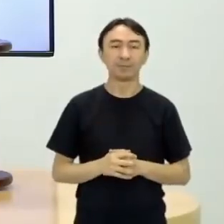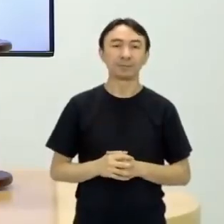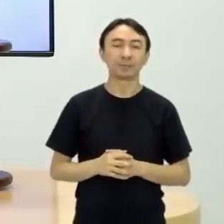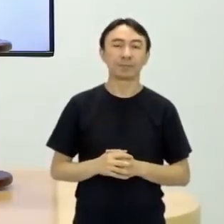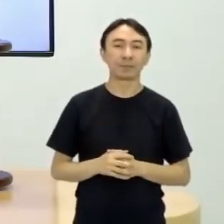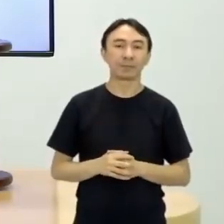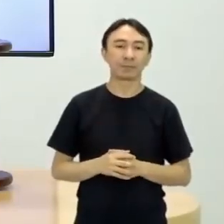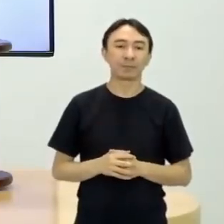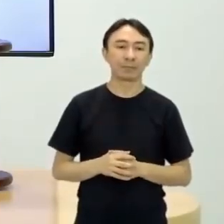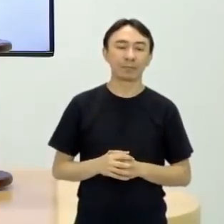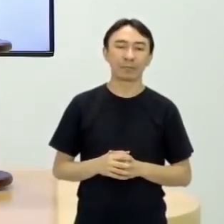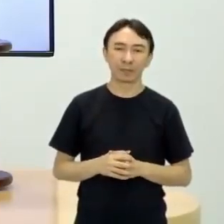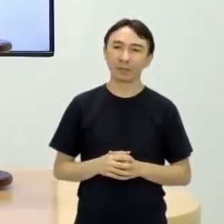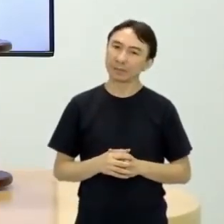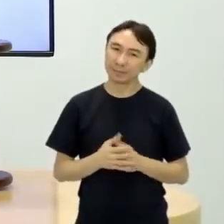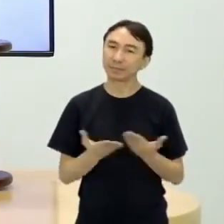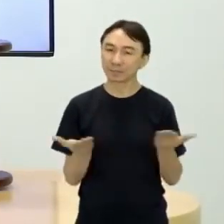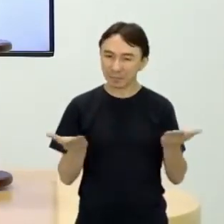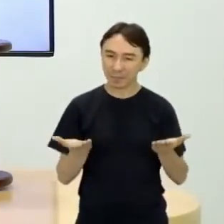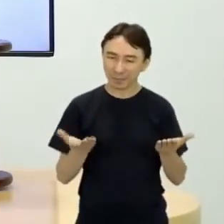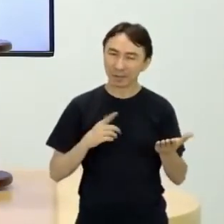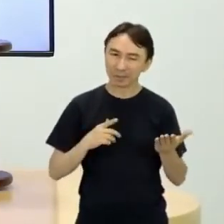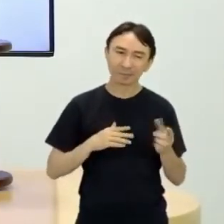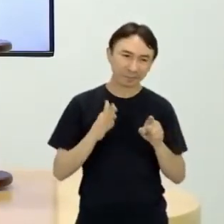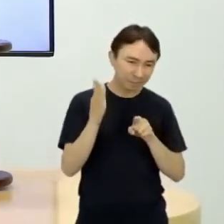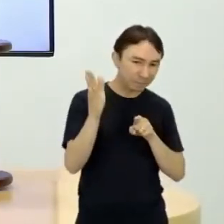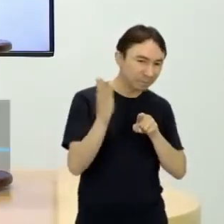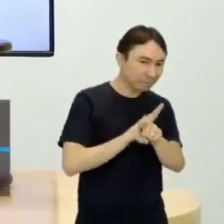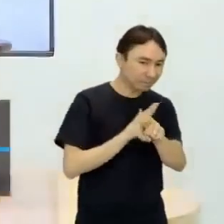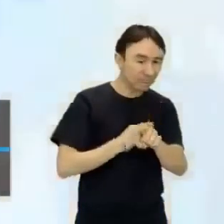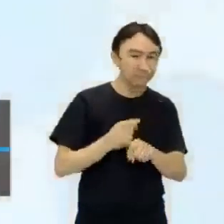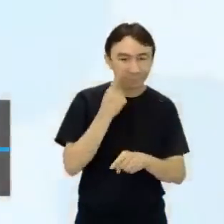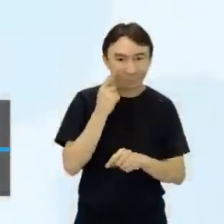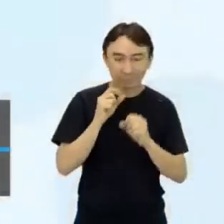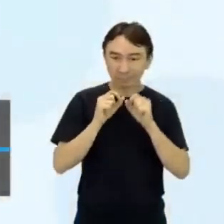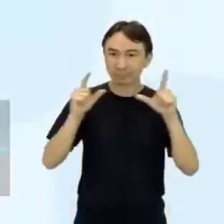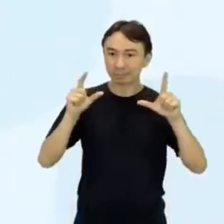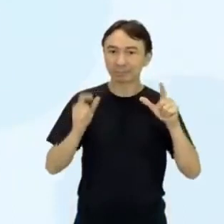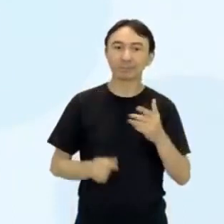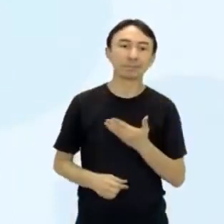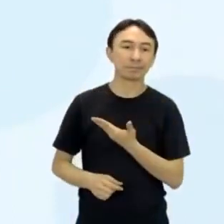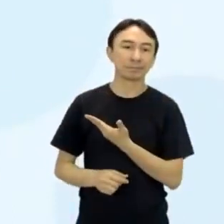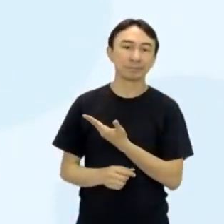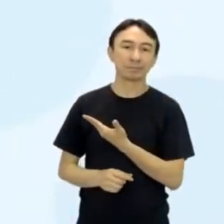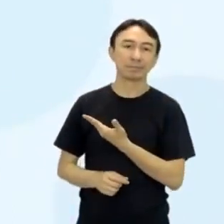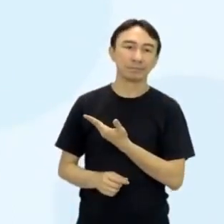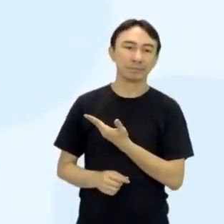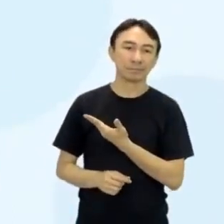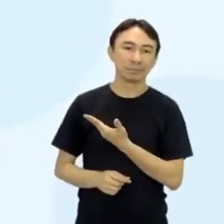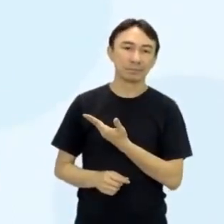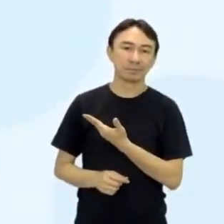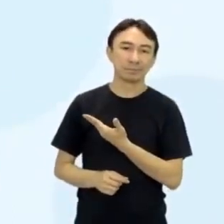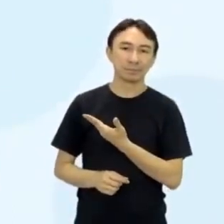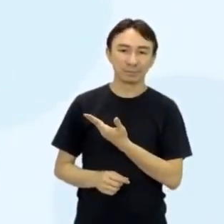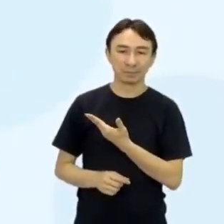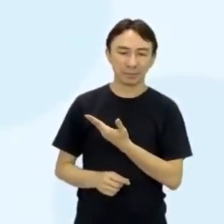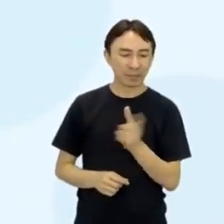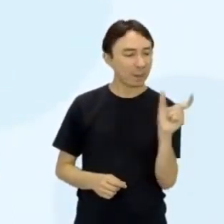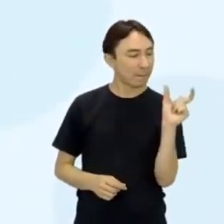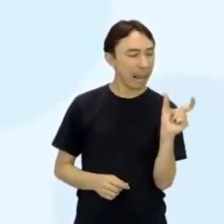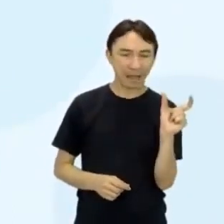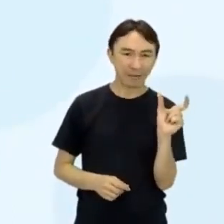tenho uma questão aqui disparadora para vocês. Dá uma olhadinha na tela. Olha lá. De onde vem a